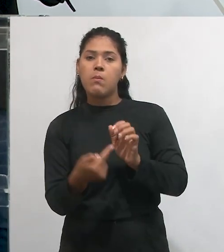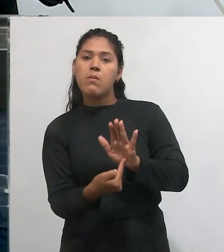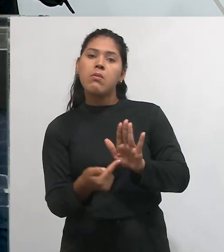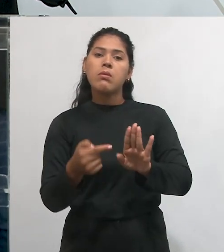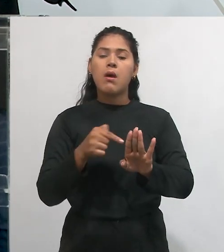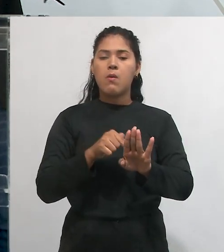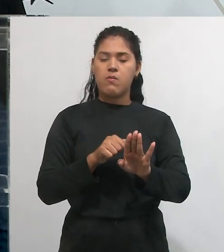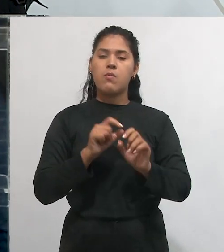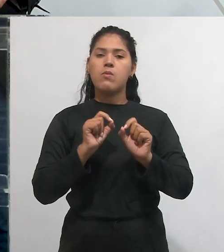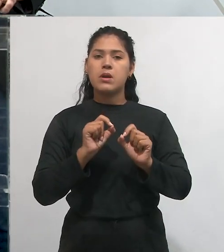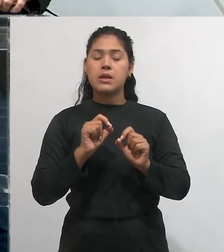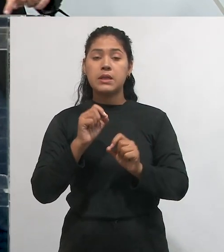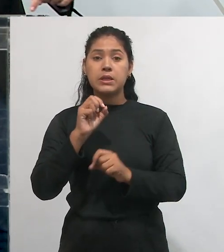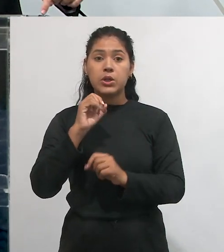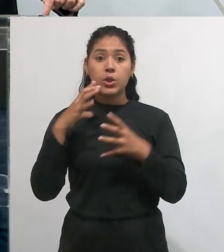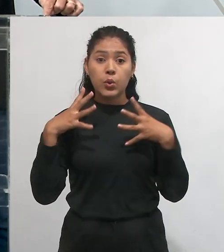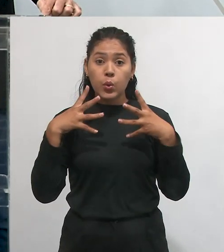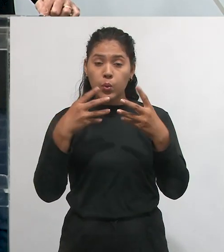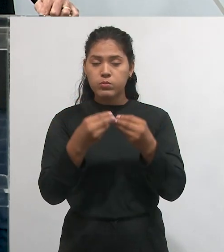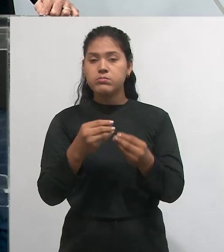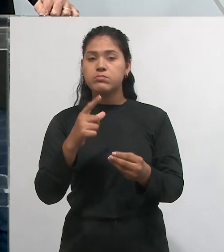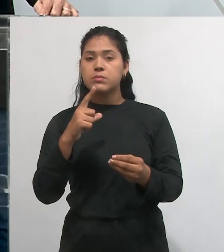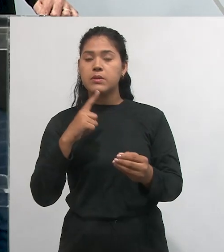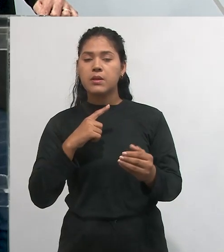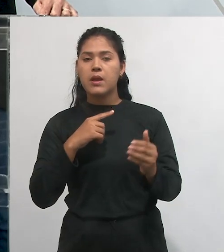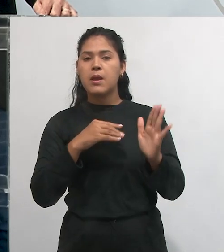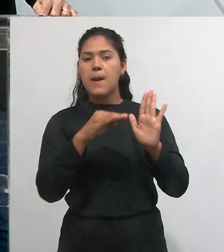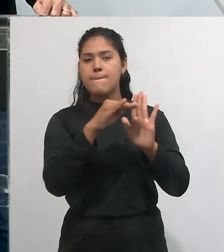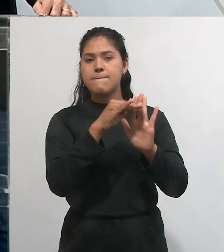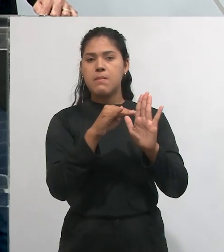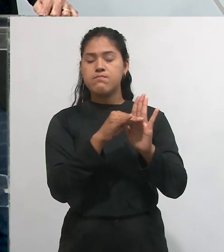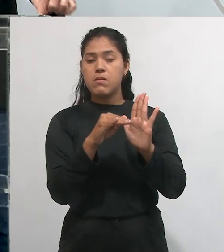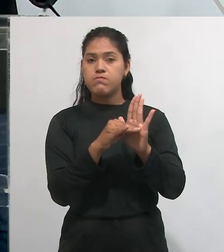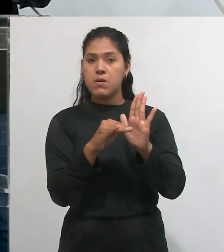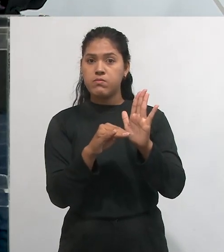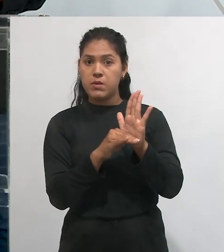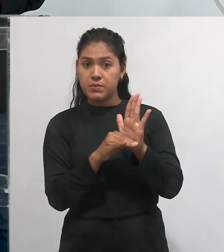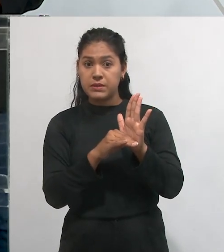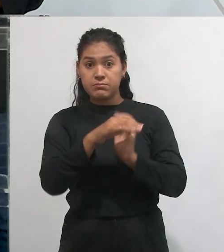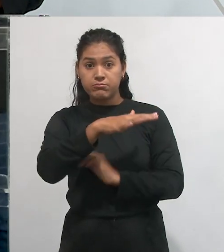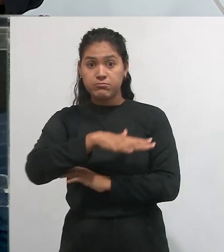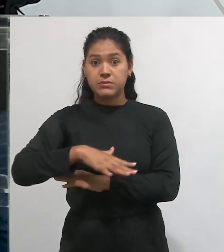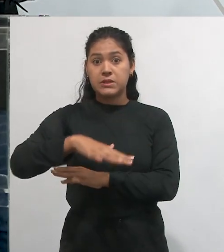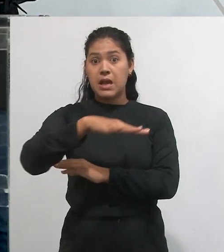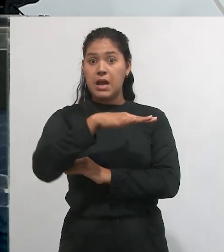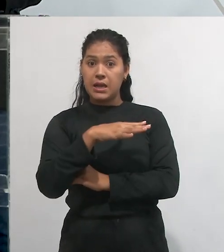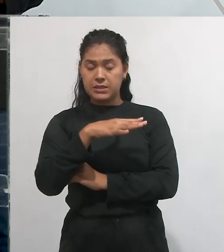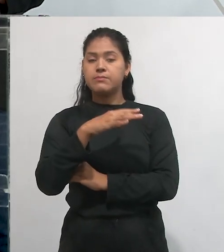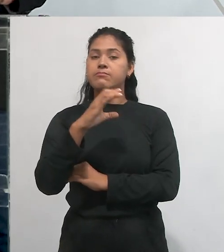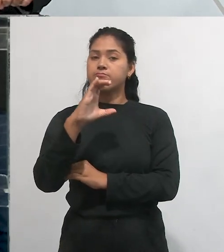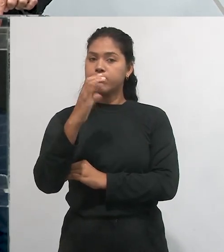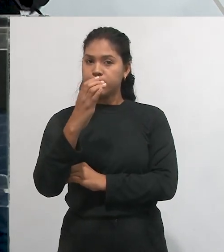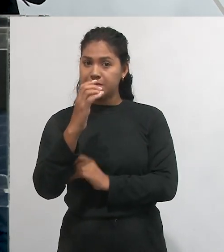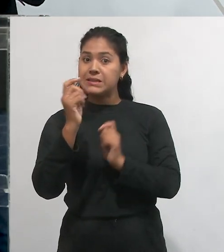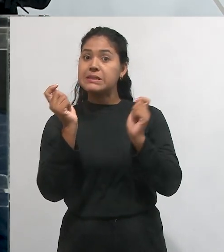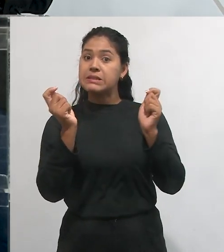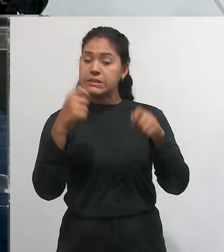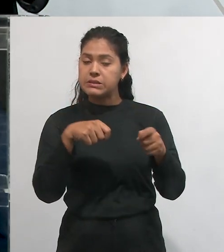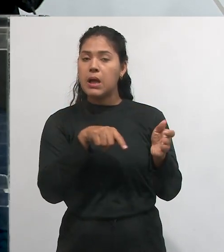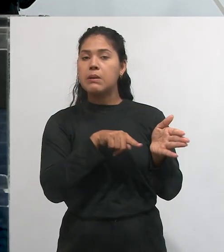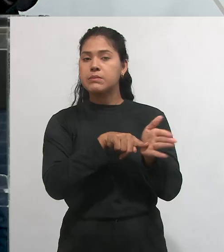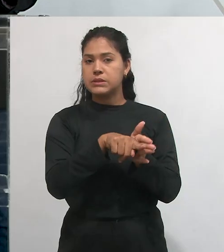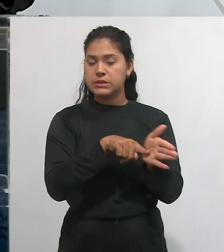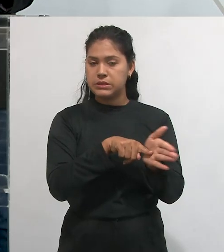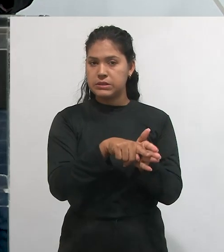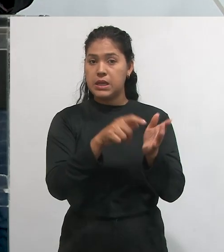de investigação, tudo que está delimitado como objeto de investigação, vale a pena saber a verdade e a